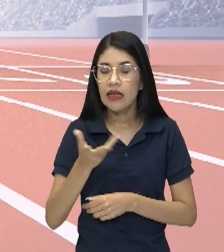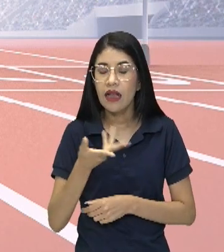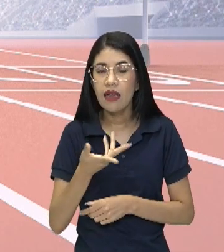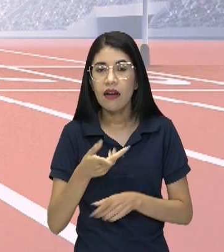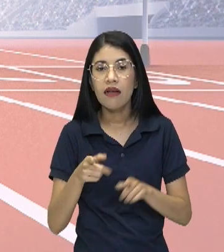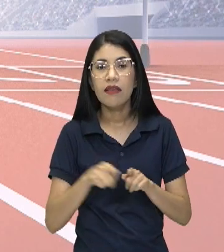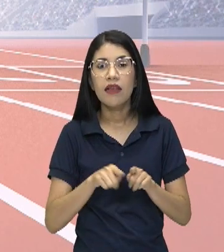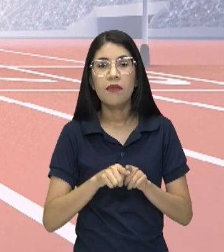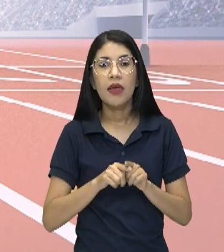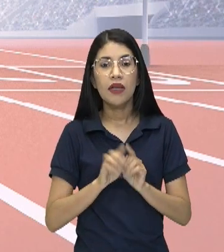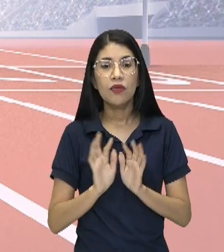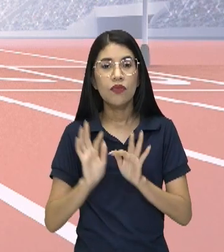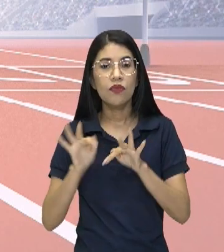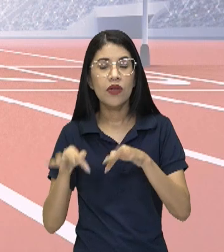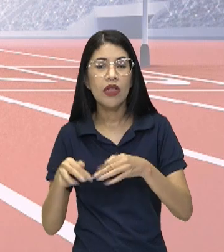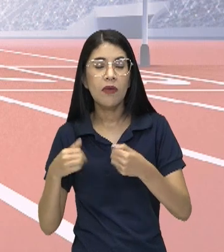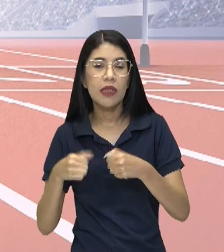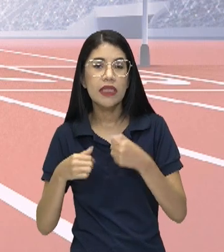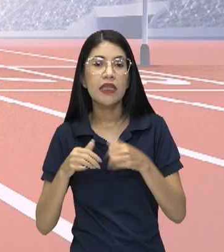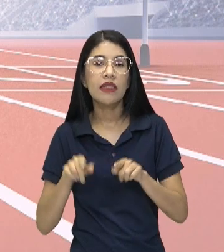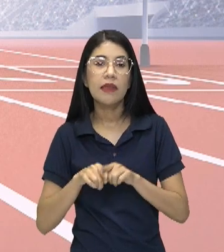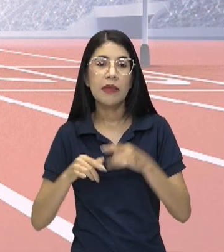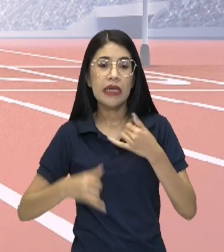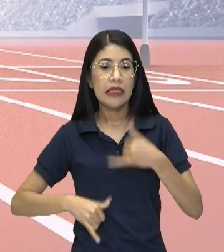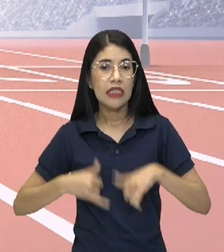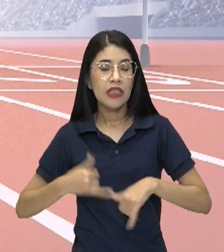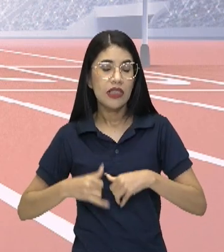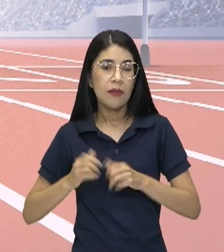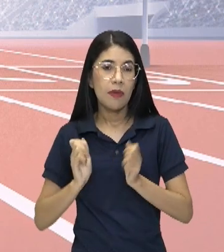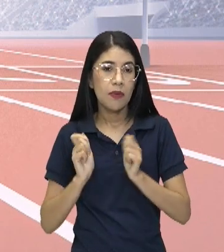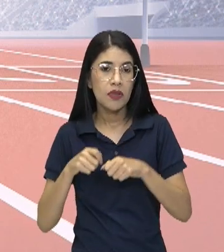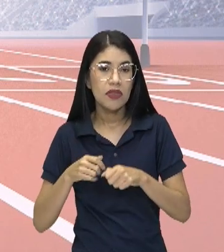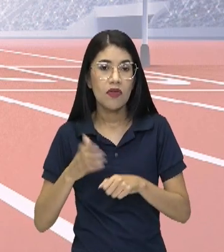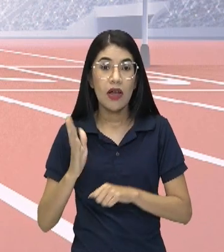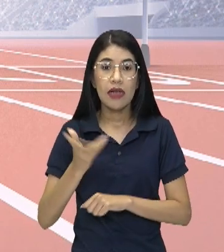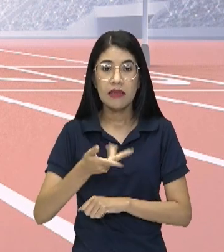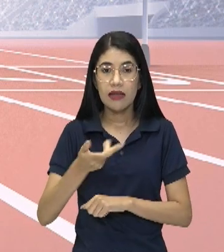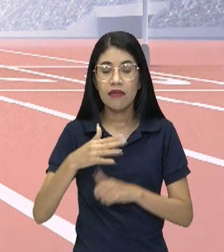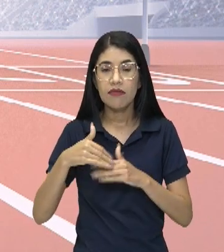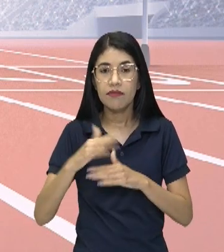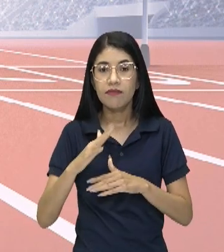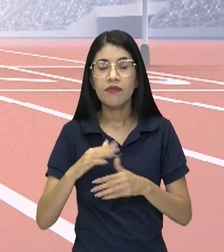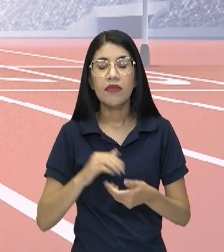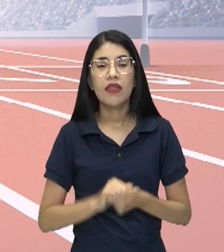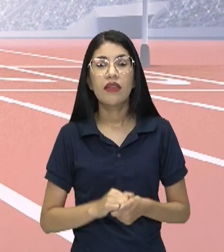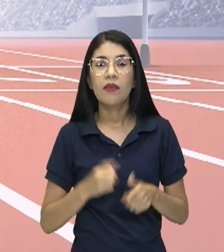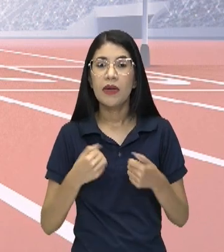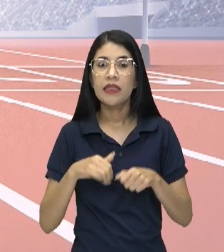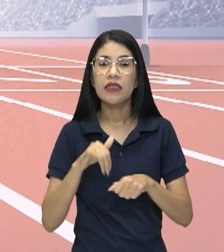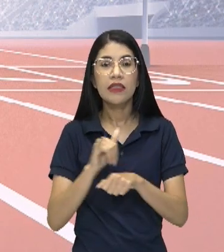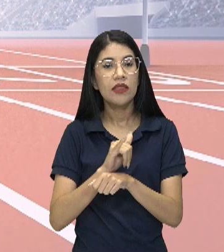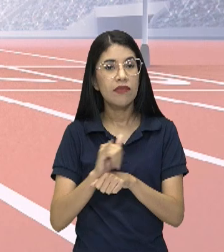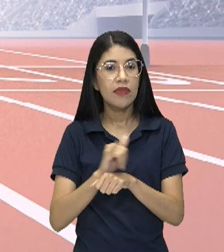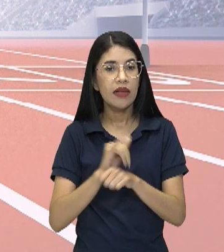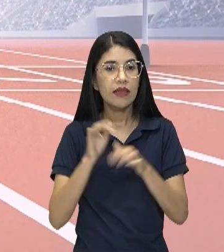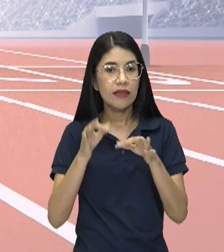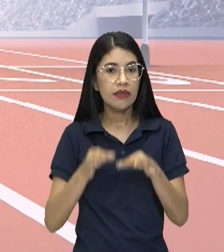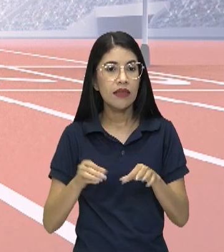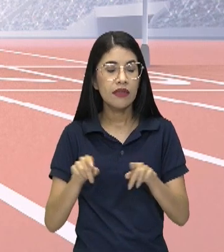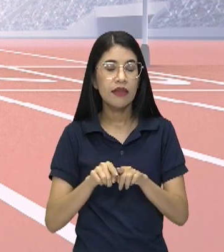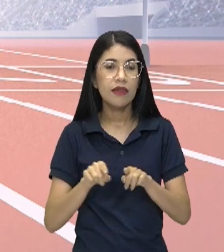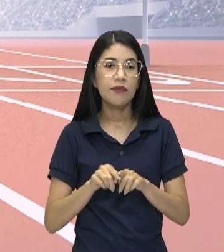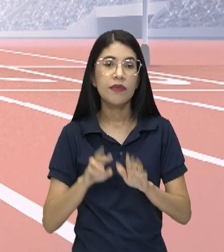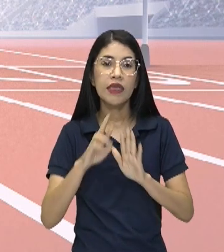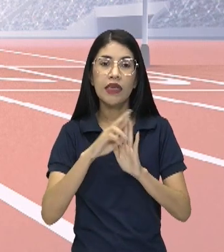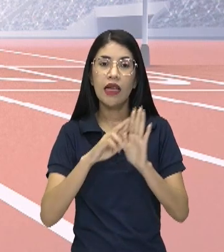momento final eu preciso ter energia para dar um sprint e acelerar. Então é uma prova bastante estratégica. Um pouco das regras